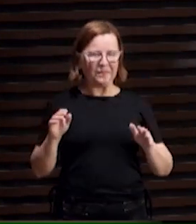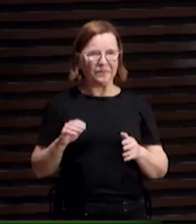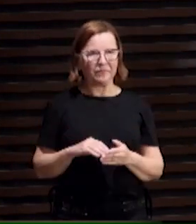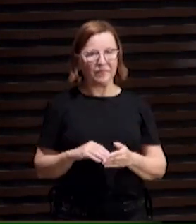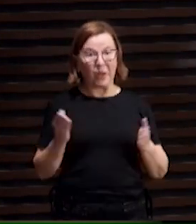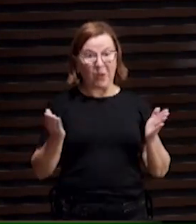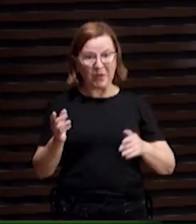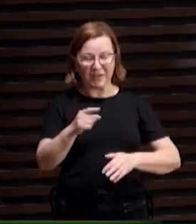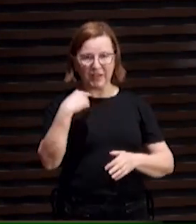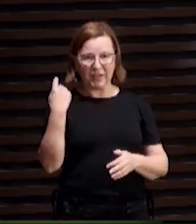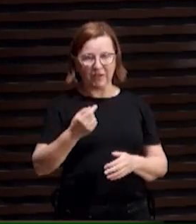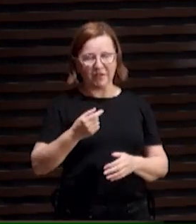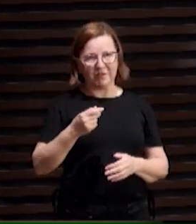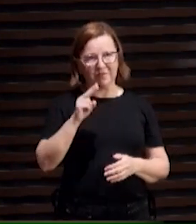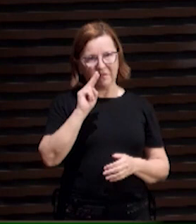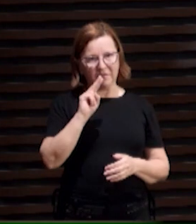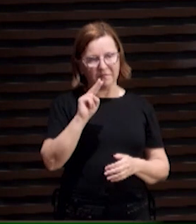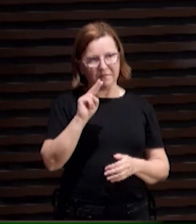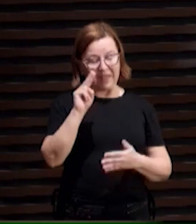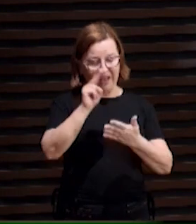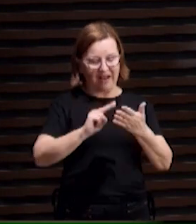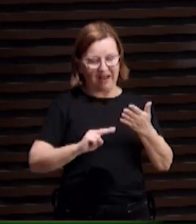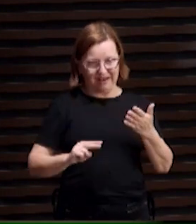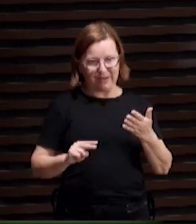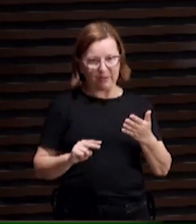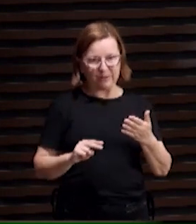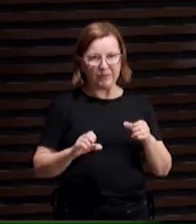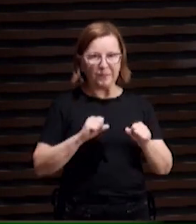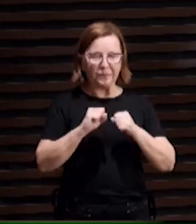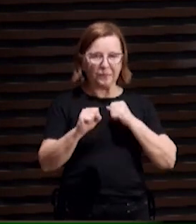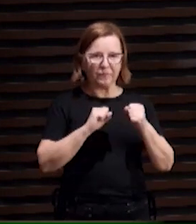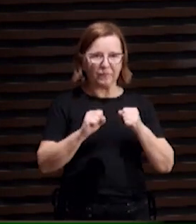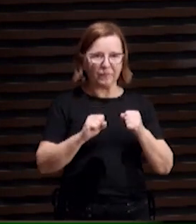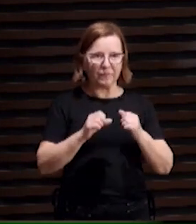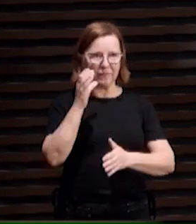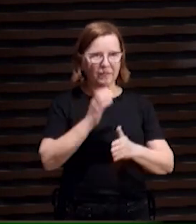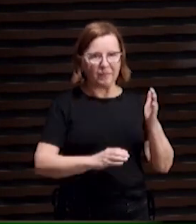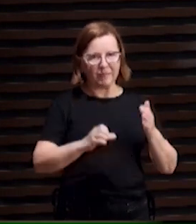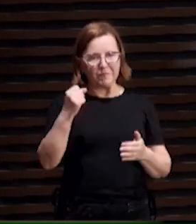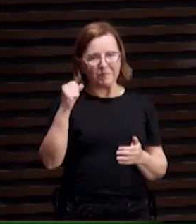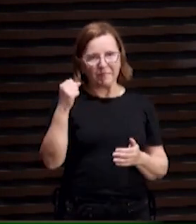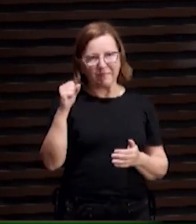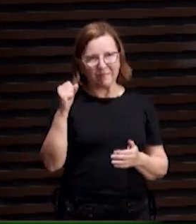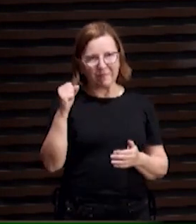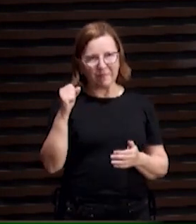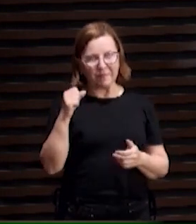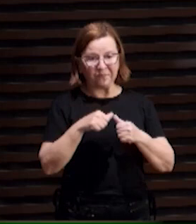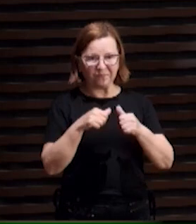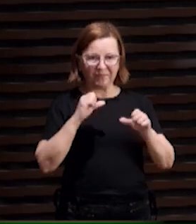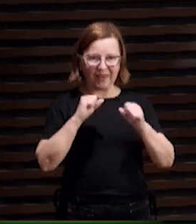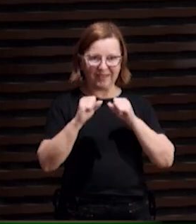Hoje nós estamos vendo no grupo o Salmo 8. Esse salmo